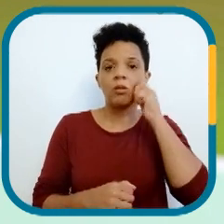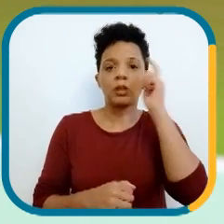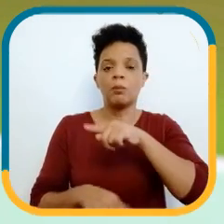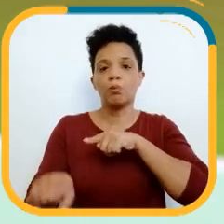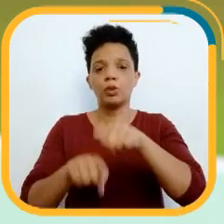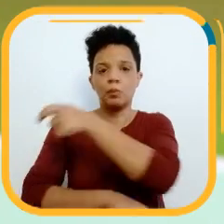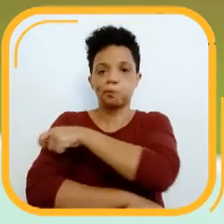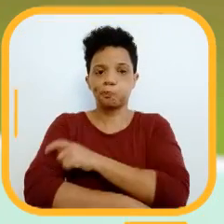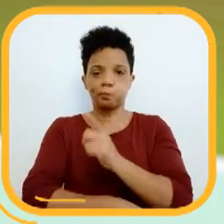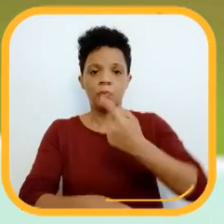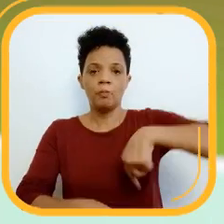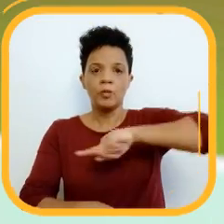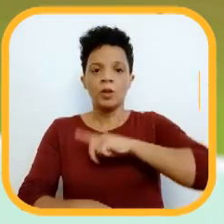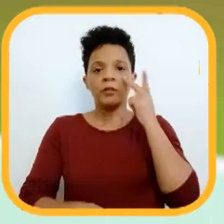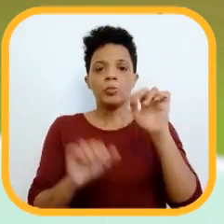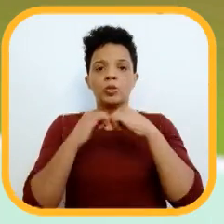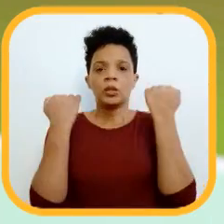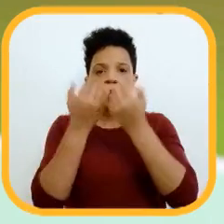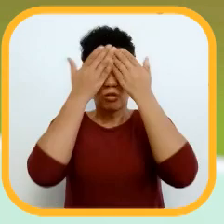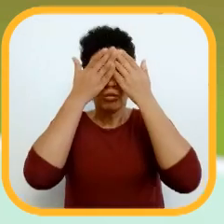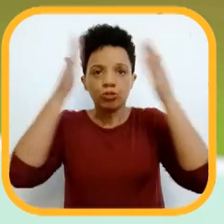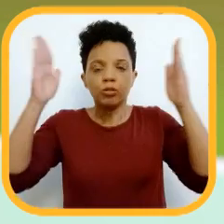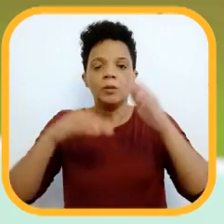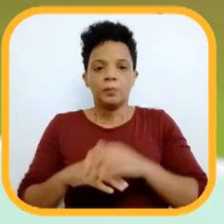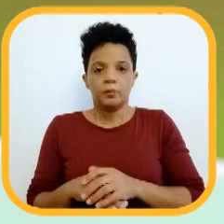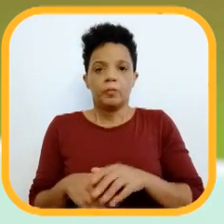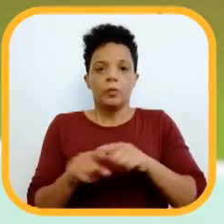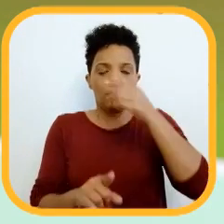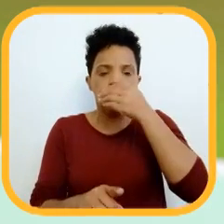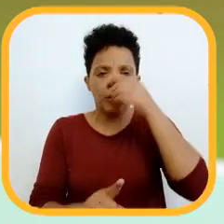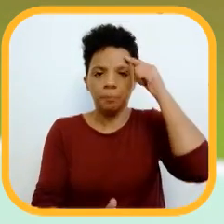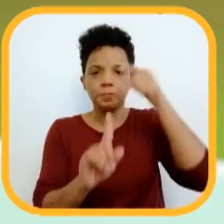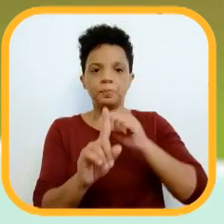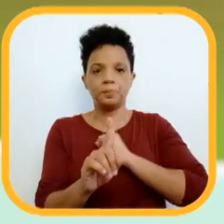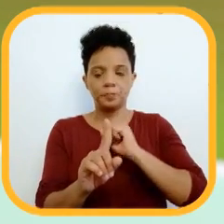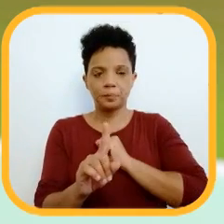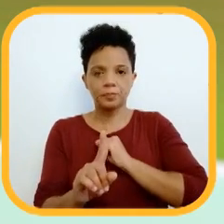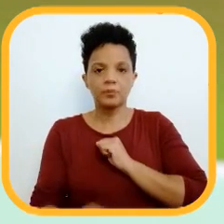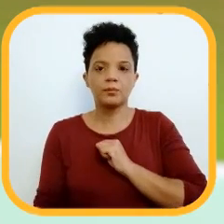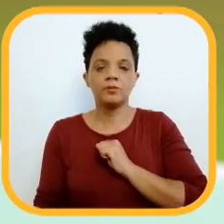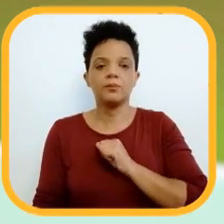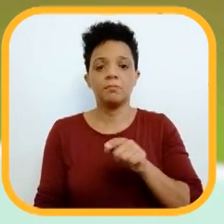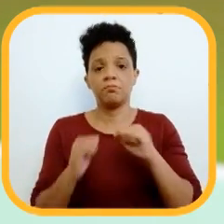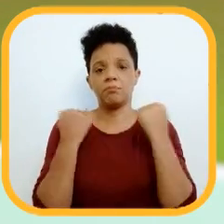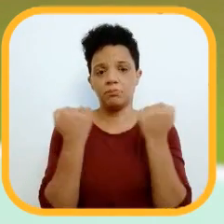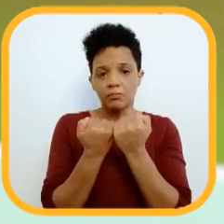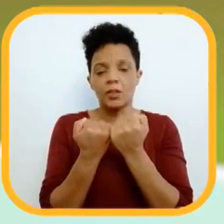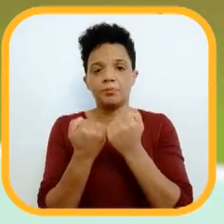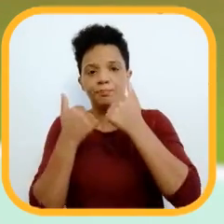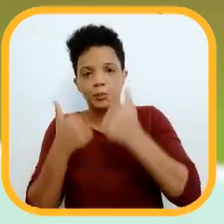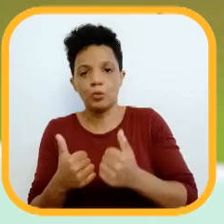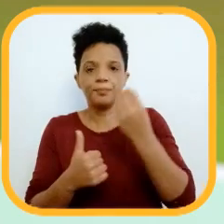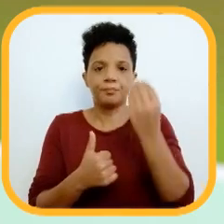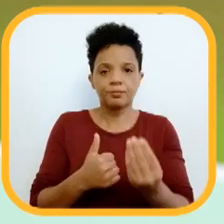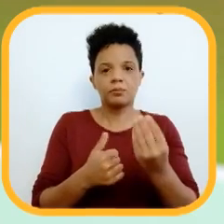cotas são os nossos representantes políticos. Nós vivemos numa sociedade democrática e as nossas preferências, não é aquilo que nós entendemos que é uma